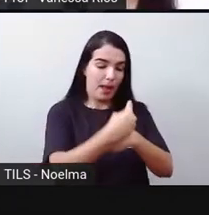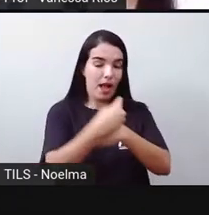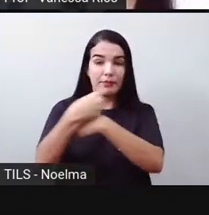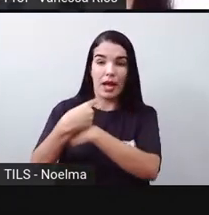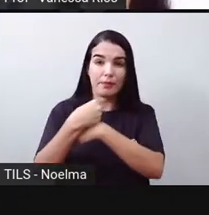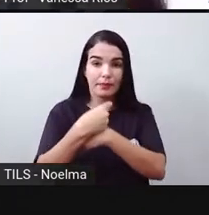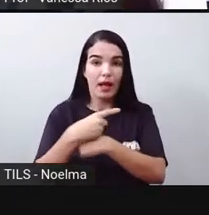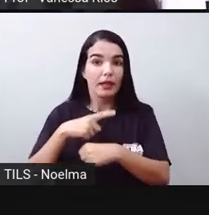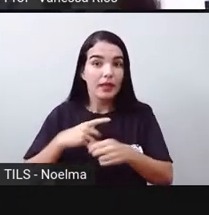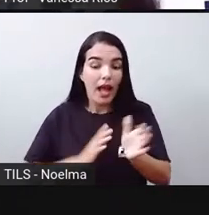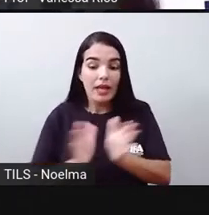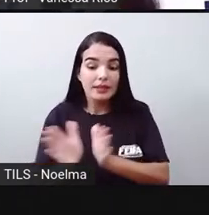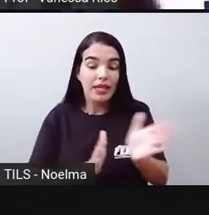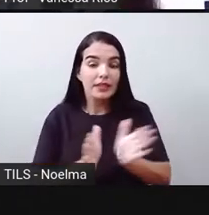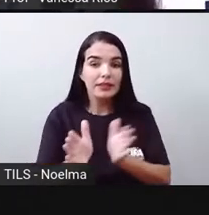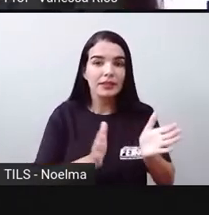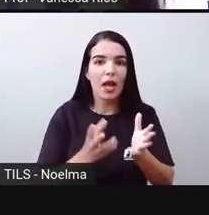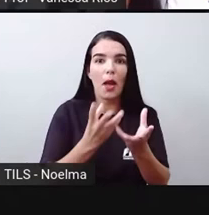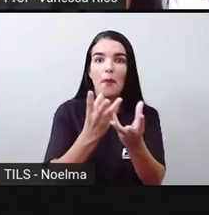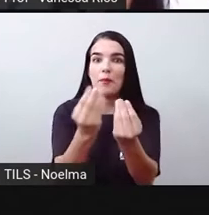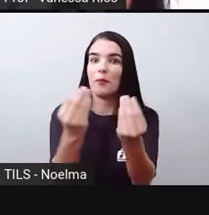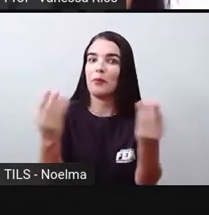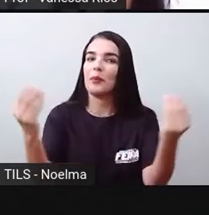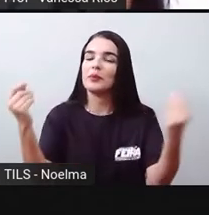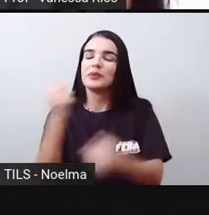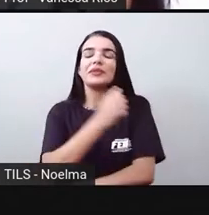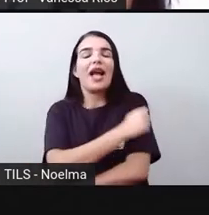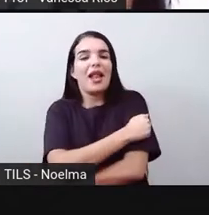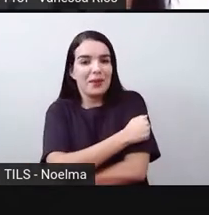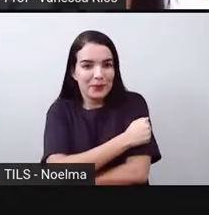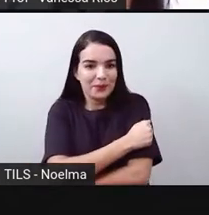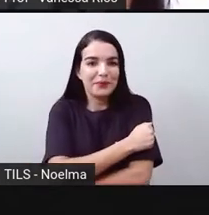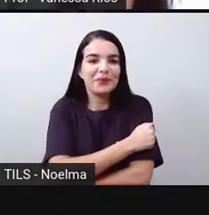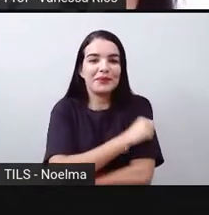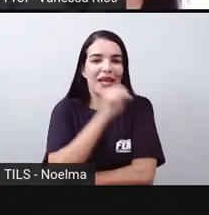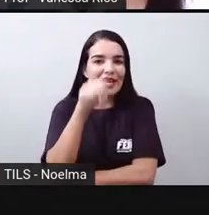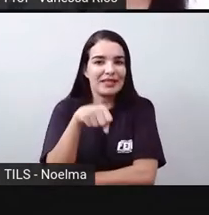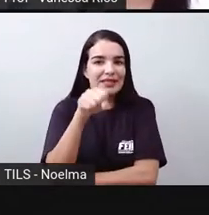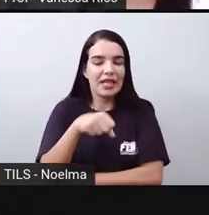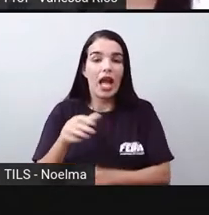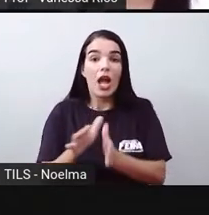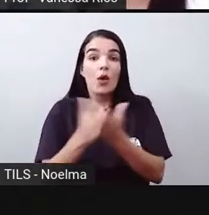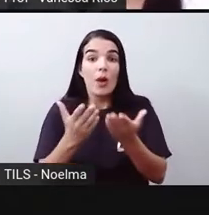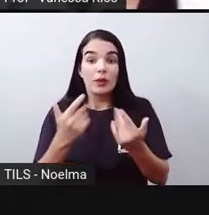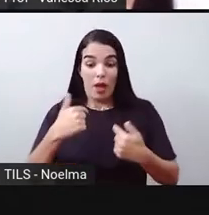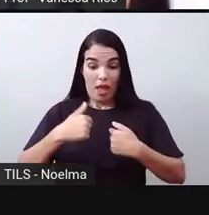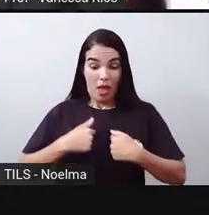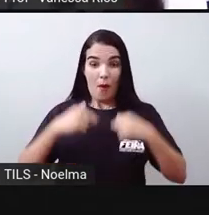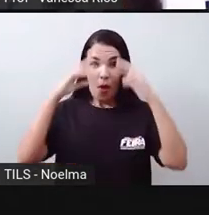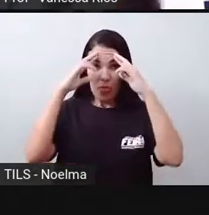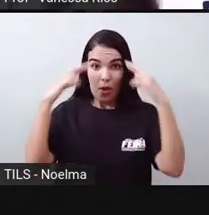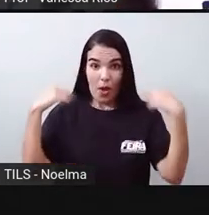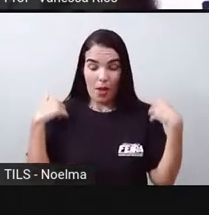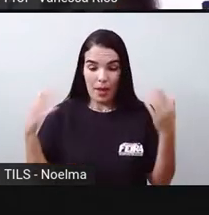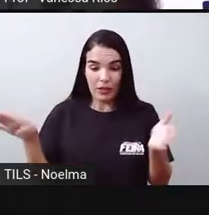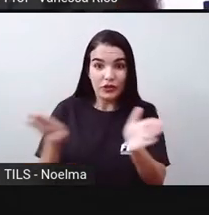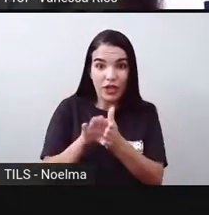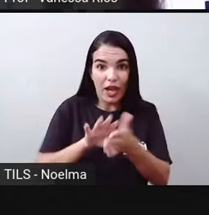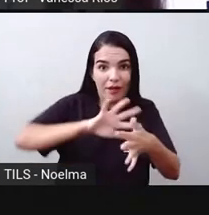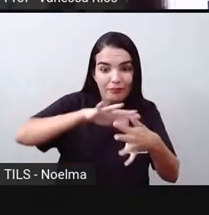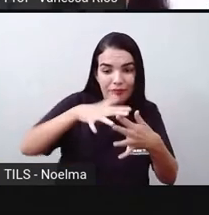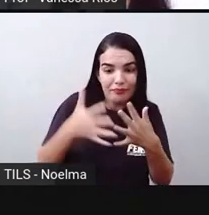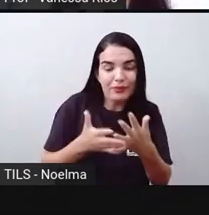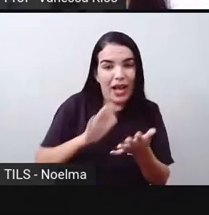a Pró vai ser acessível a muitos alunos. Aí, quando Noelma vem e faz essa tradução para